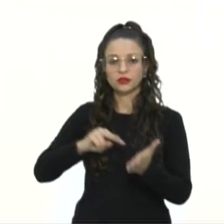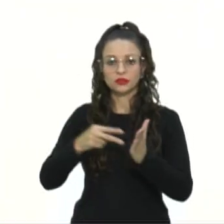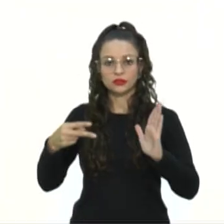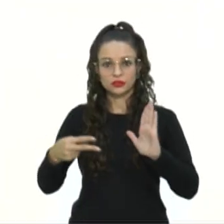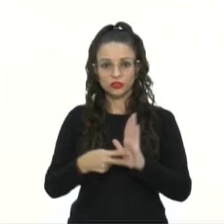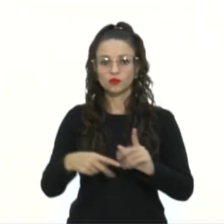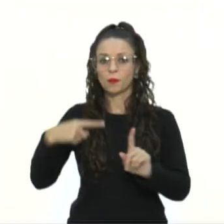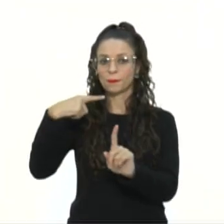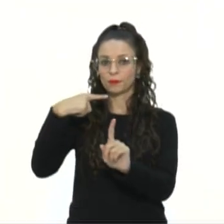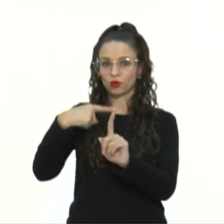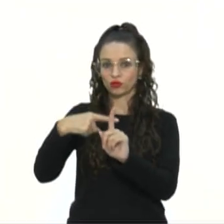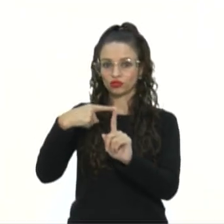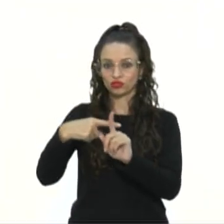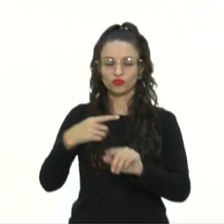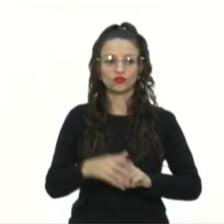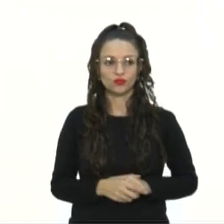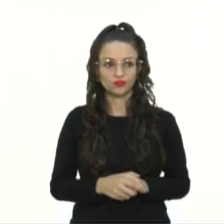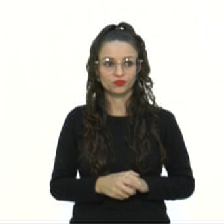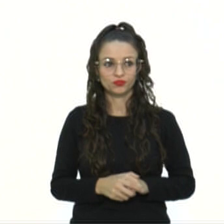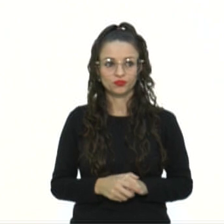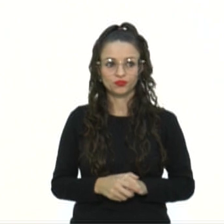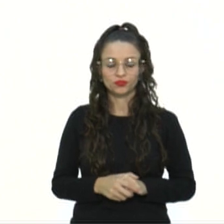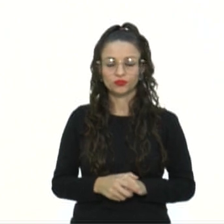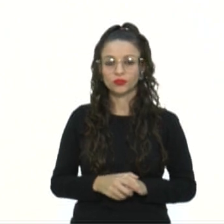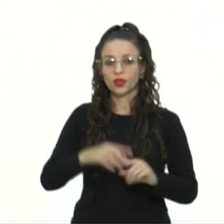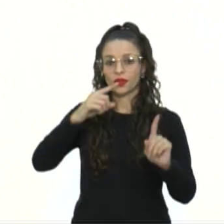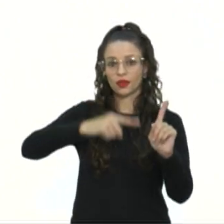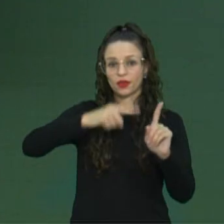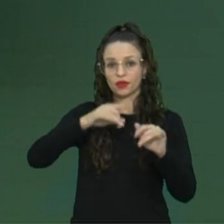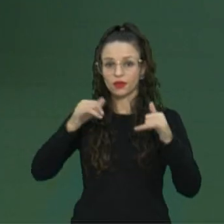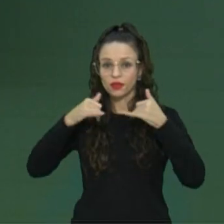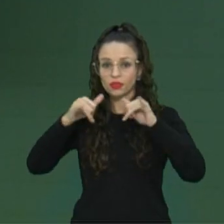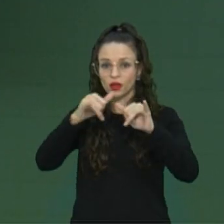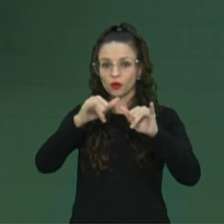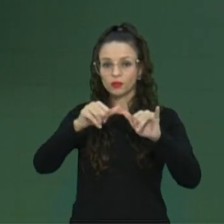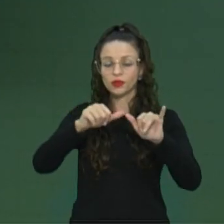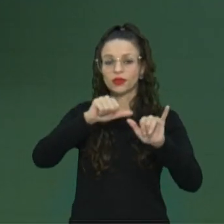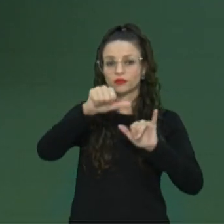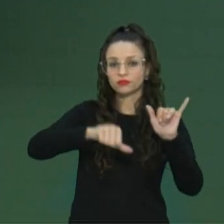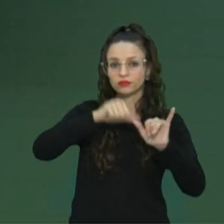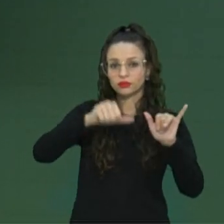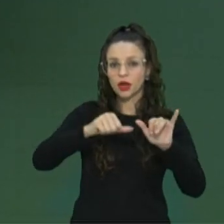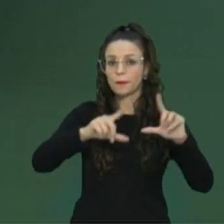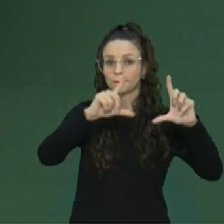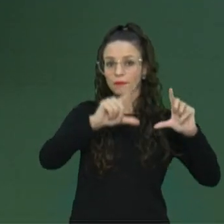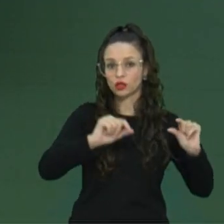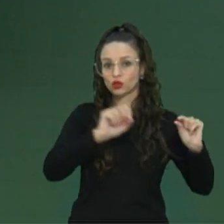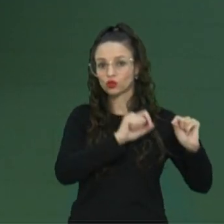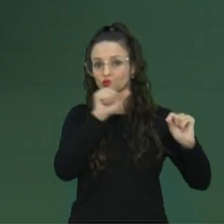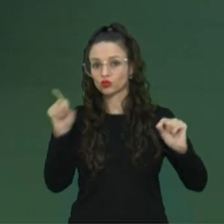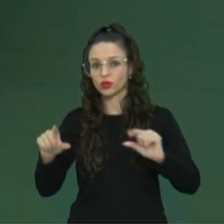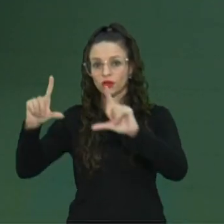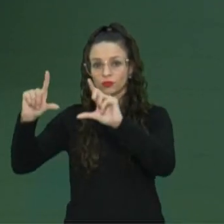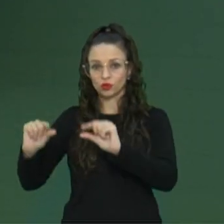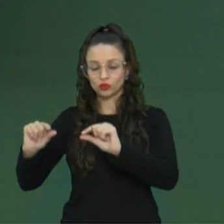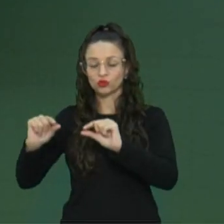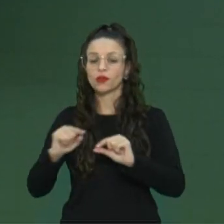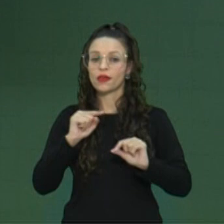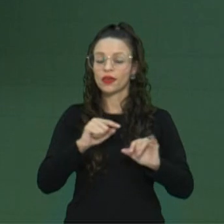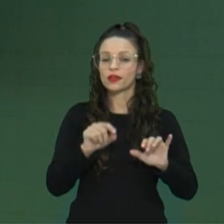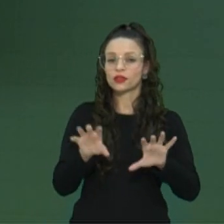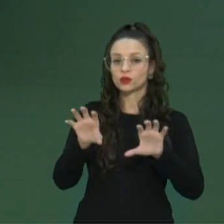é positivo o valor. A entalpia dos reagentes é menor que a entalpia dos produtos. Então, esses reagentes